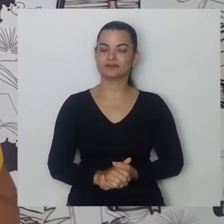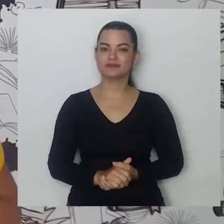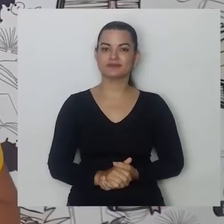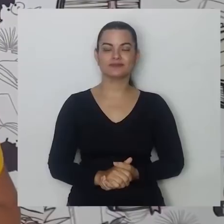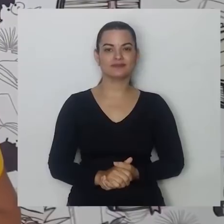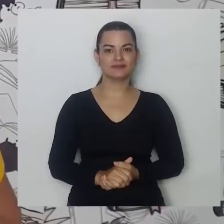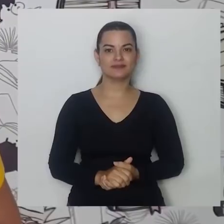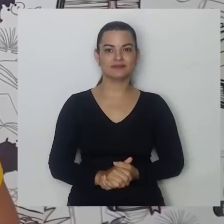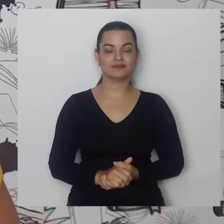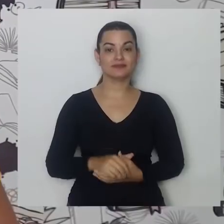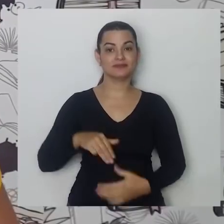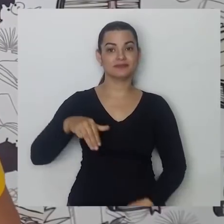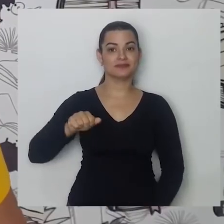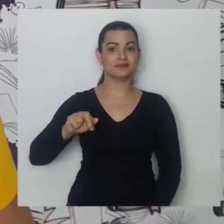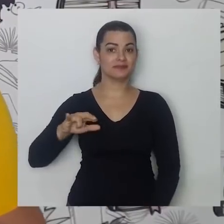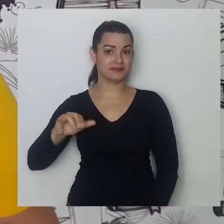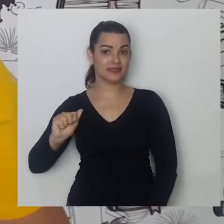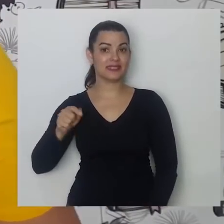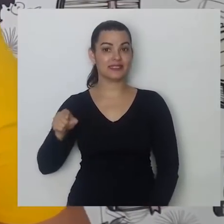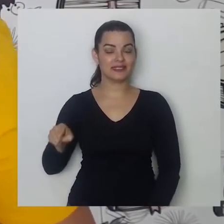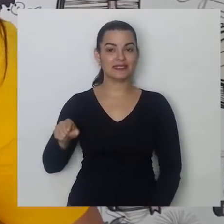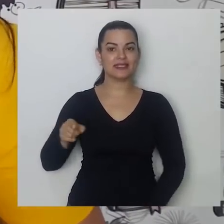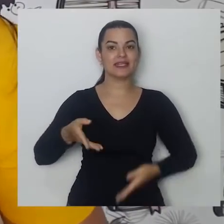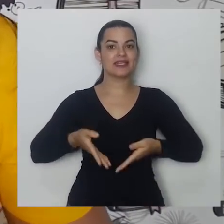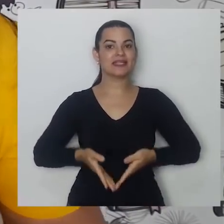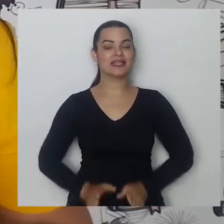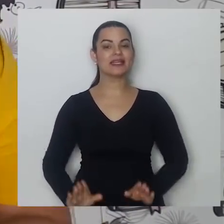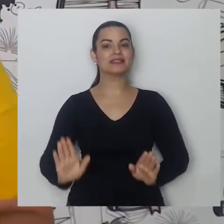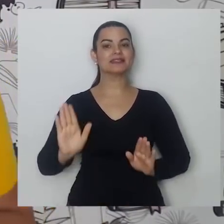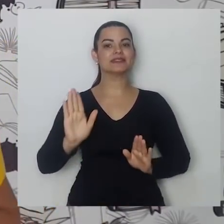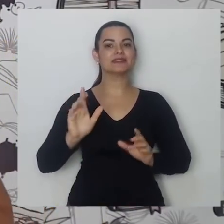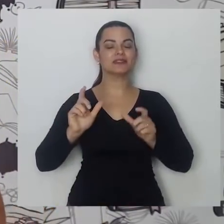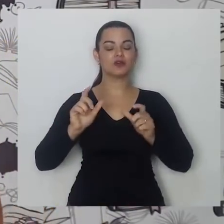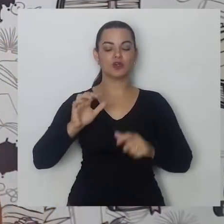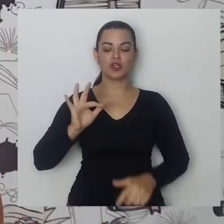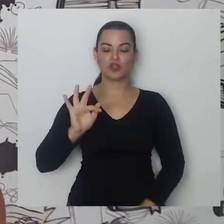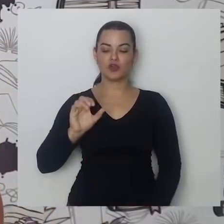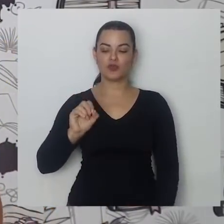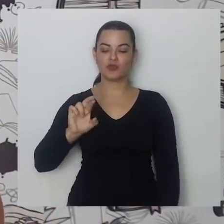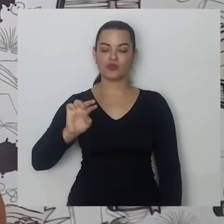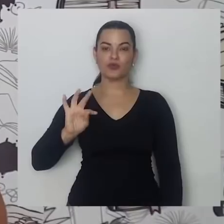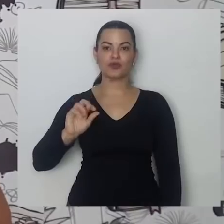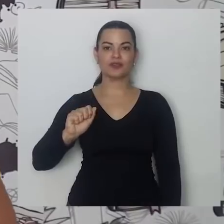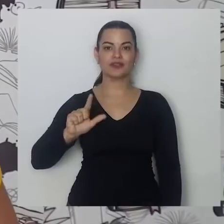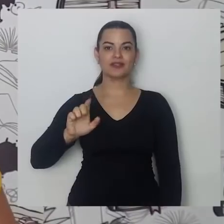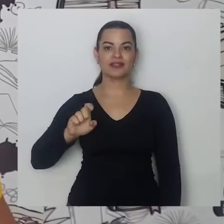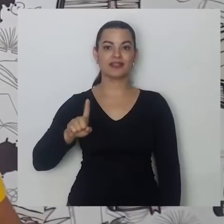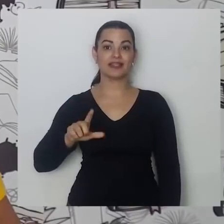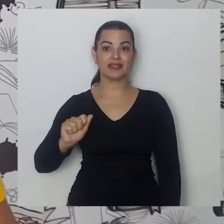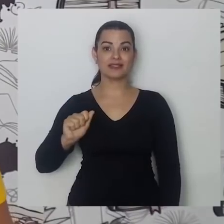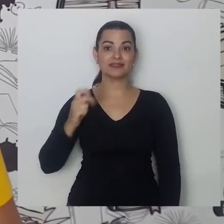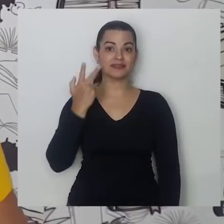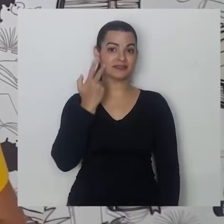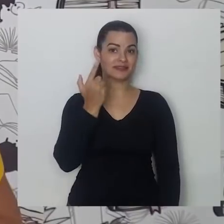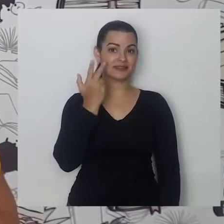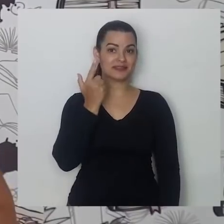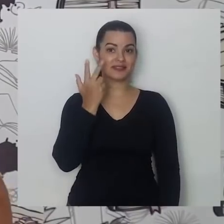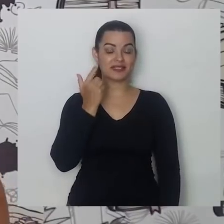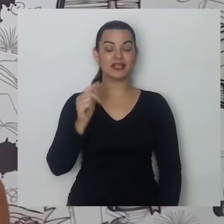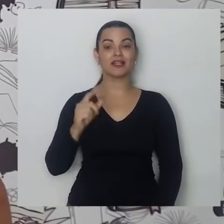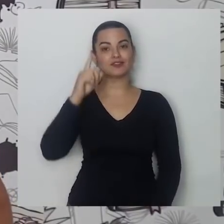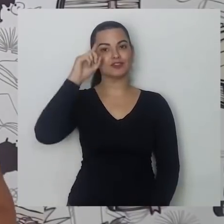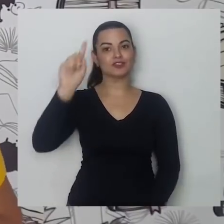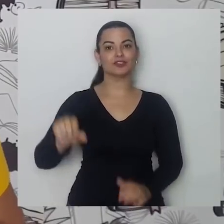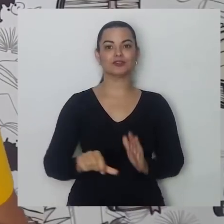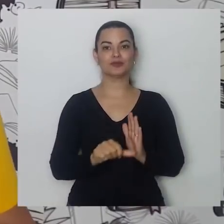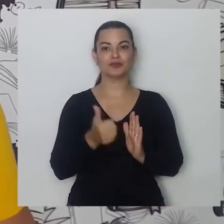bom? Maria da Penha, nascida na cidade de Fortaleza, no estado do Ceará, em 1º de fevereiro